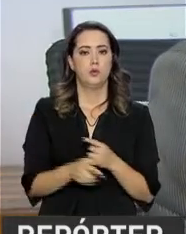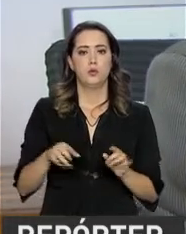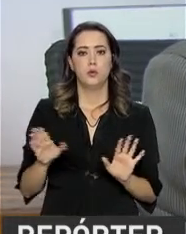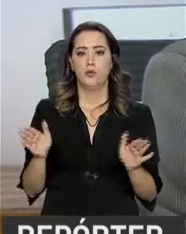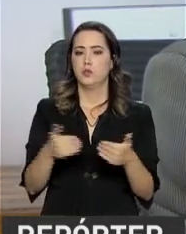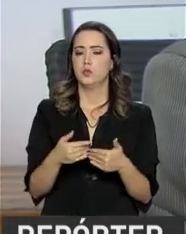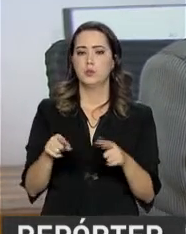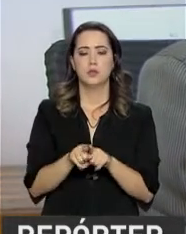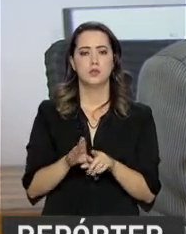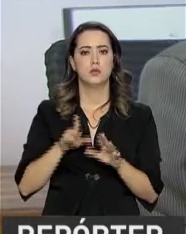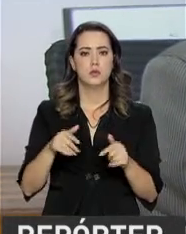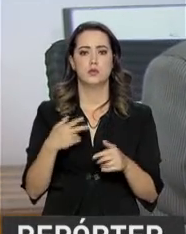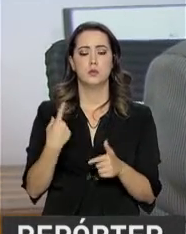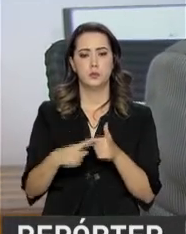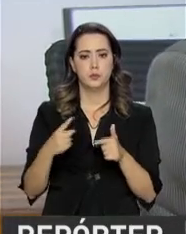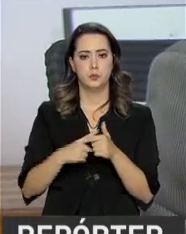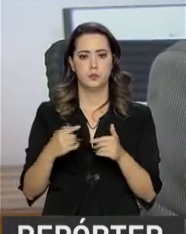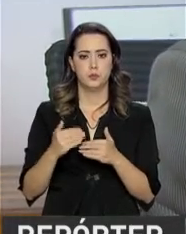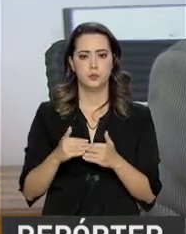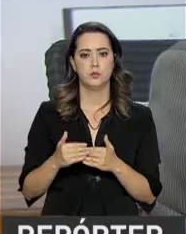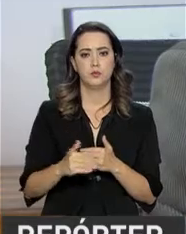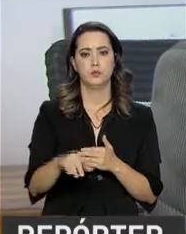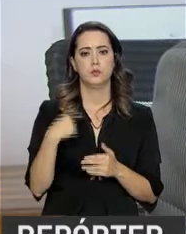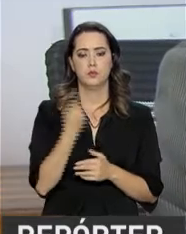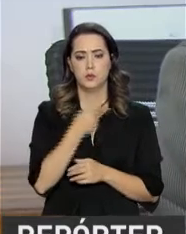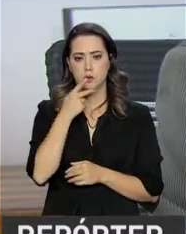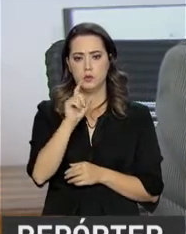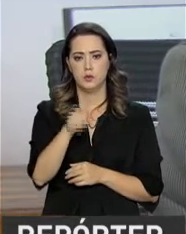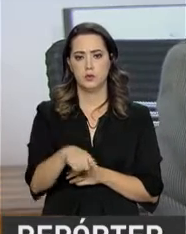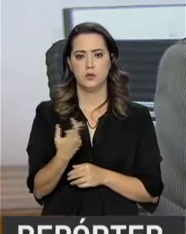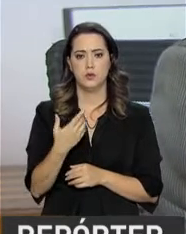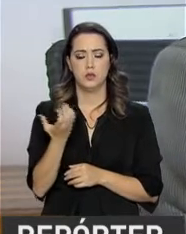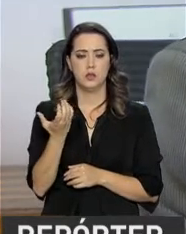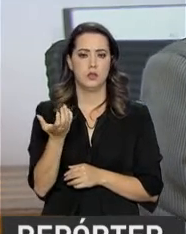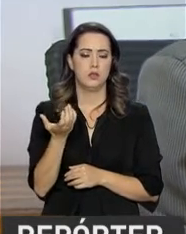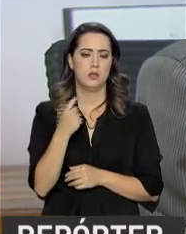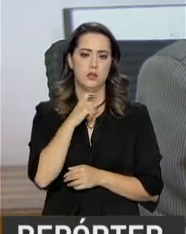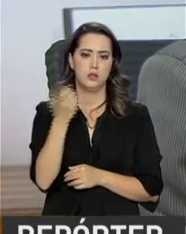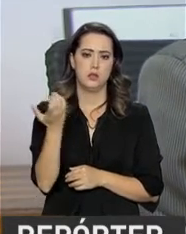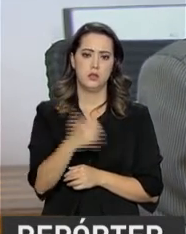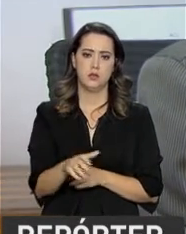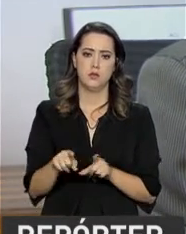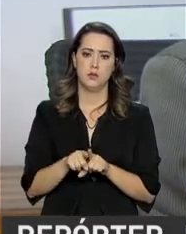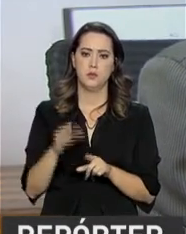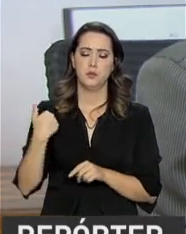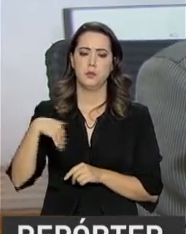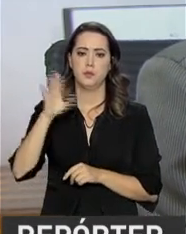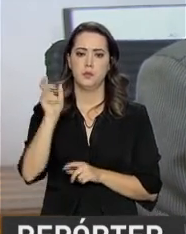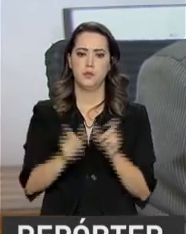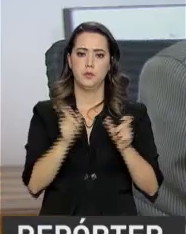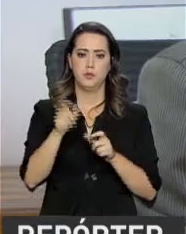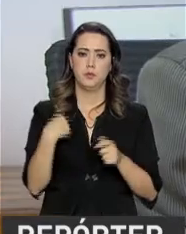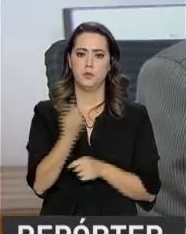propriedade enfim consequências é que que eu diria que não interessa a ninguém e mas que para o